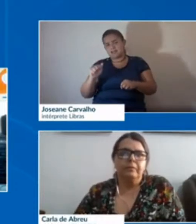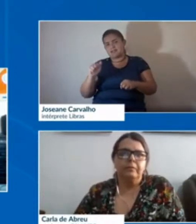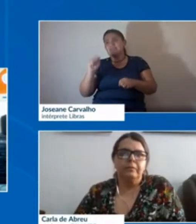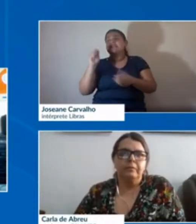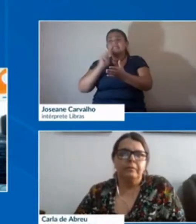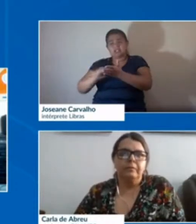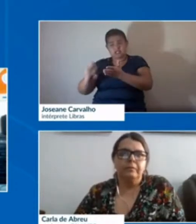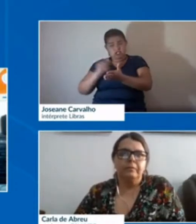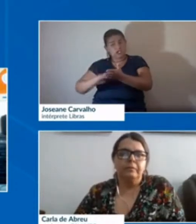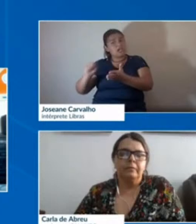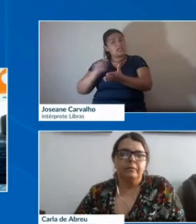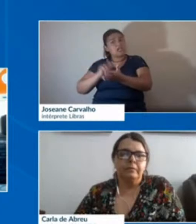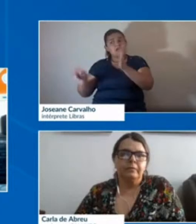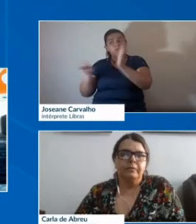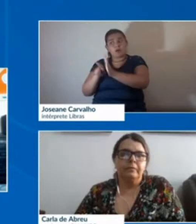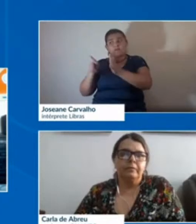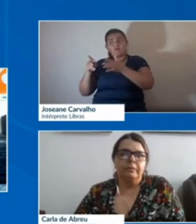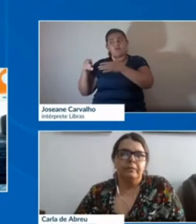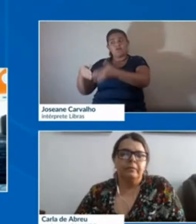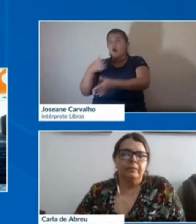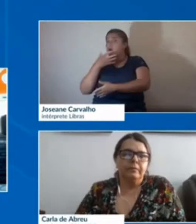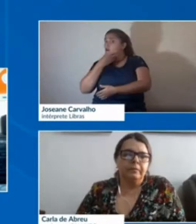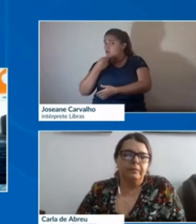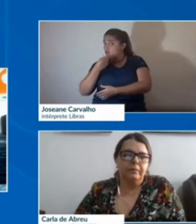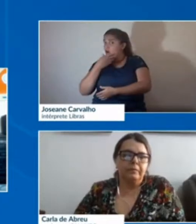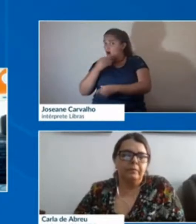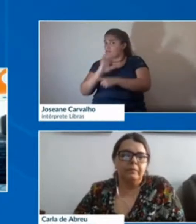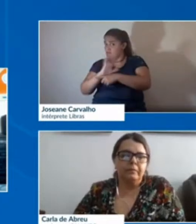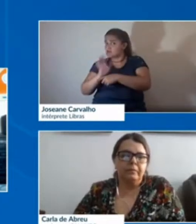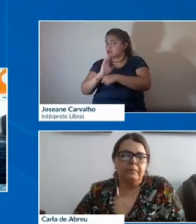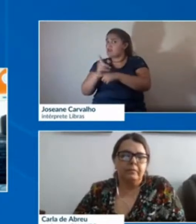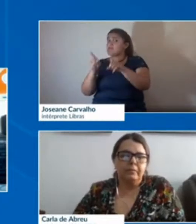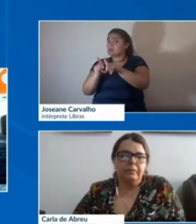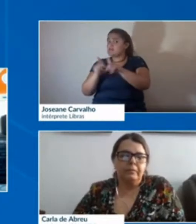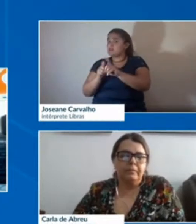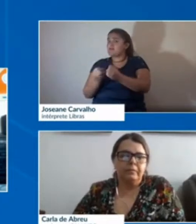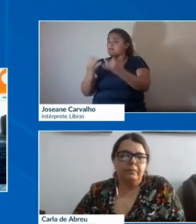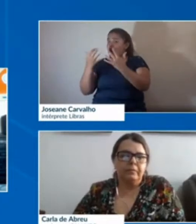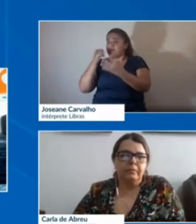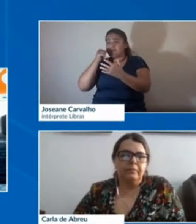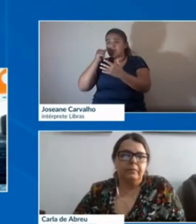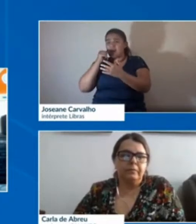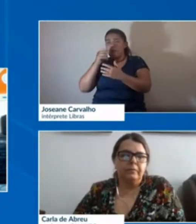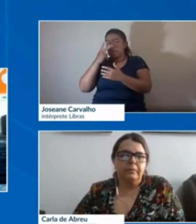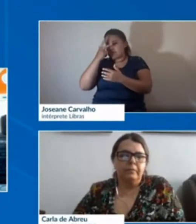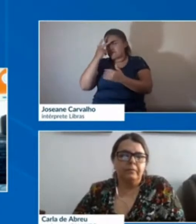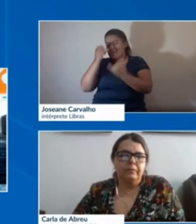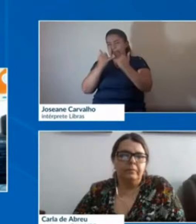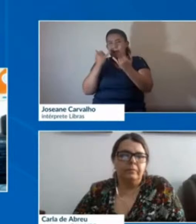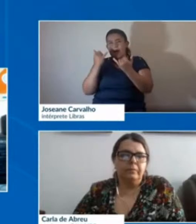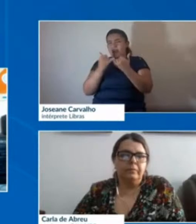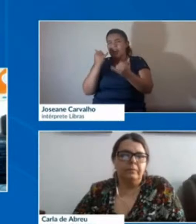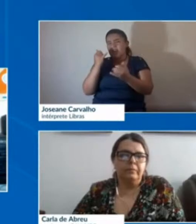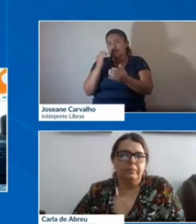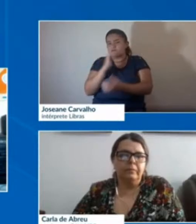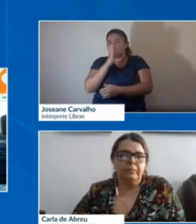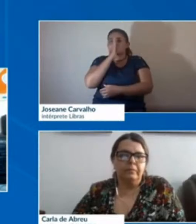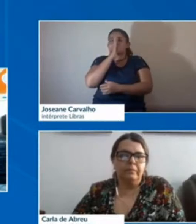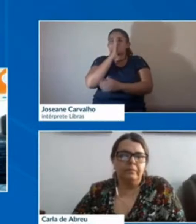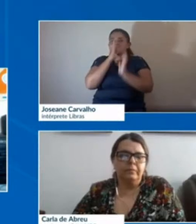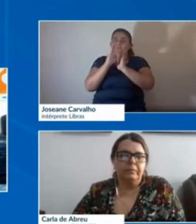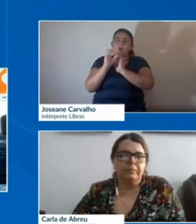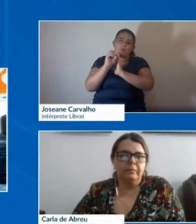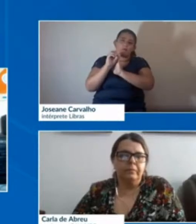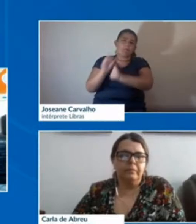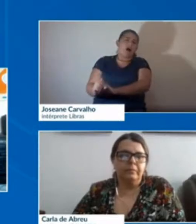história do cinema também é escrita por homens, e por isso muitas mulheres acabam sendo silenciadas. E quais outros fatores também